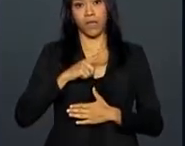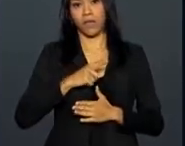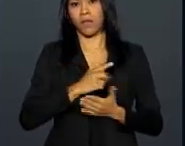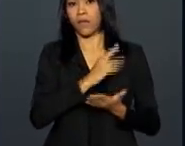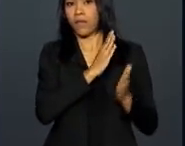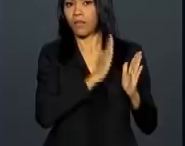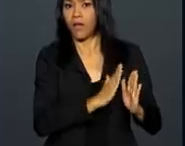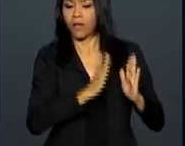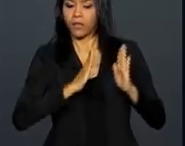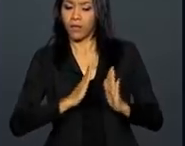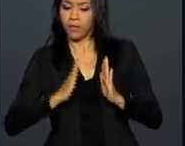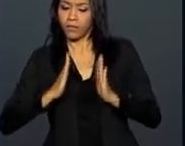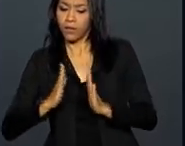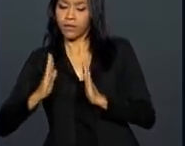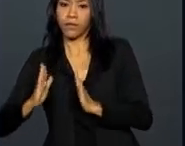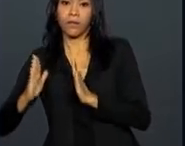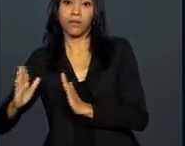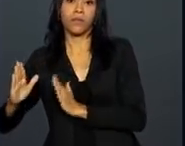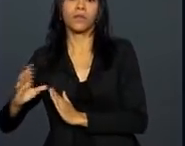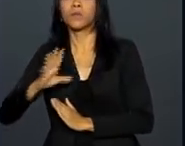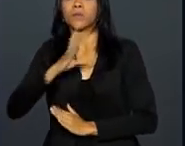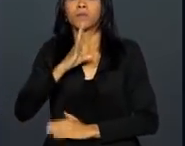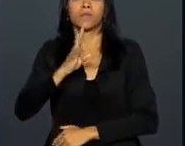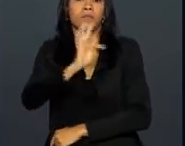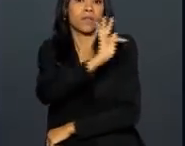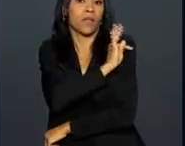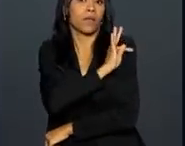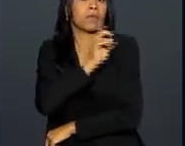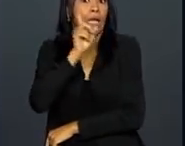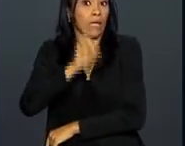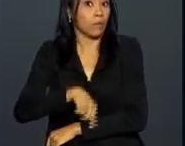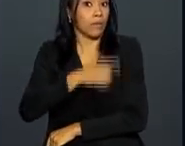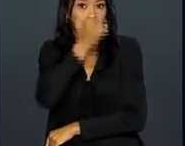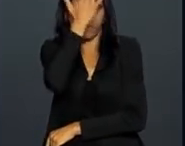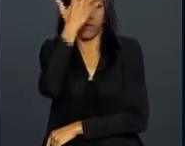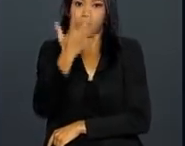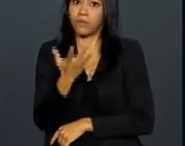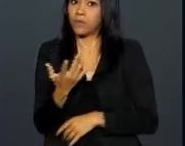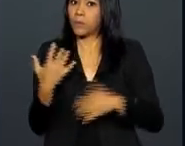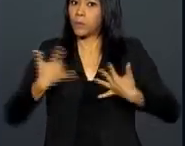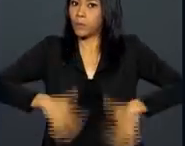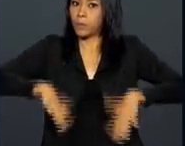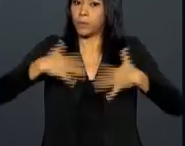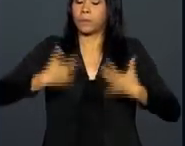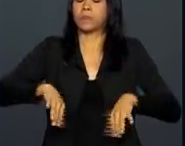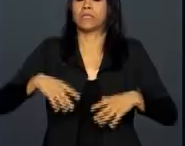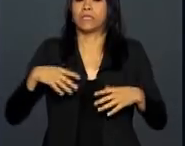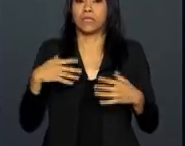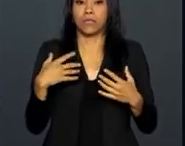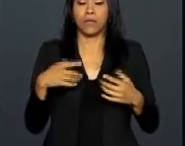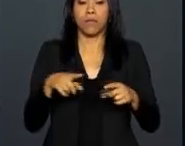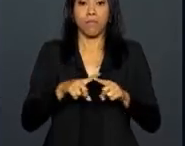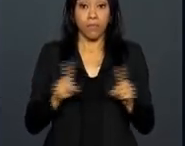vista técnico, é particularmente complexa, mas a